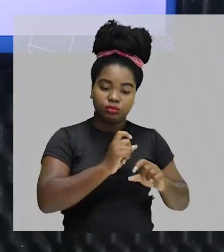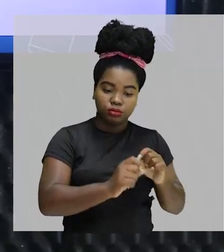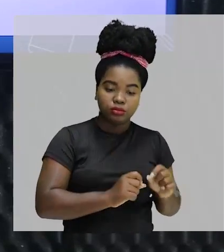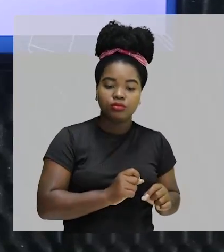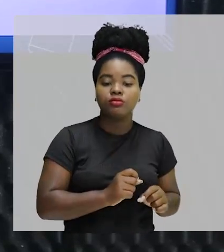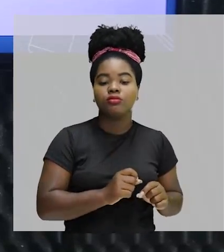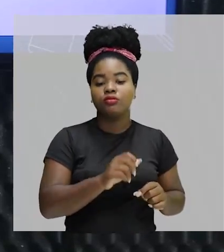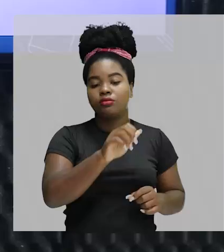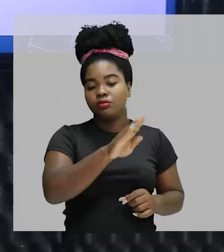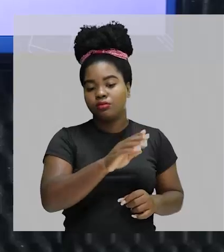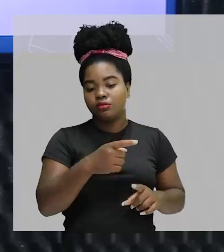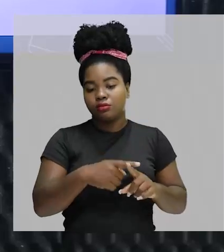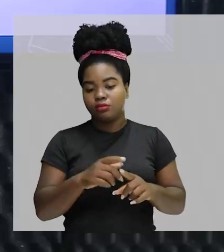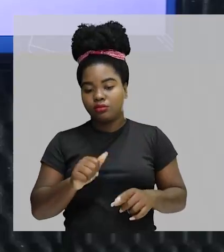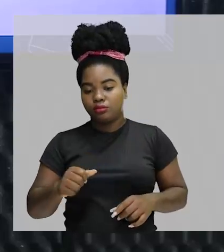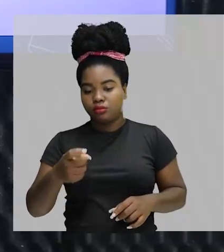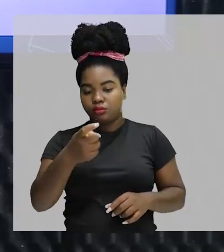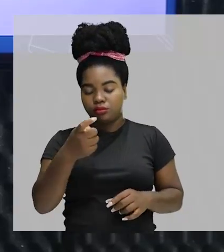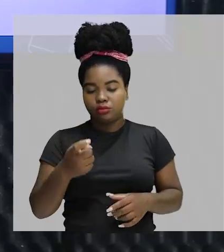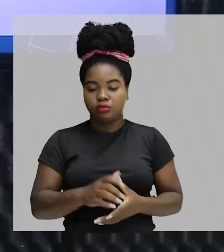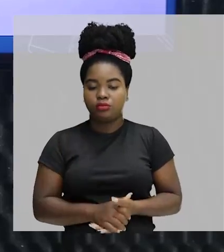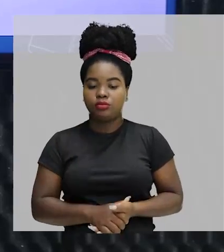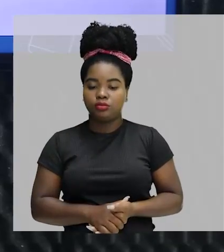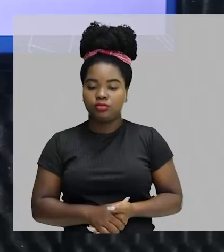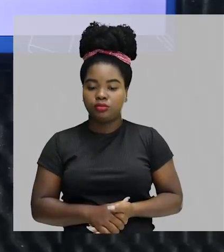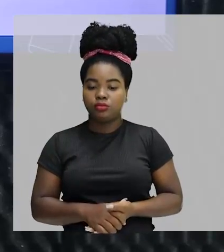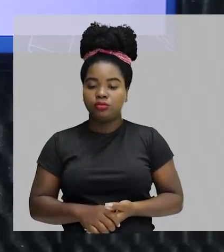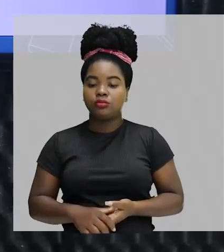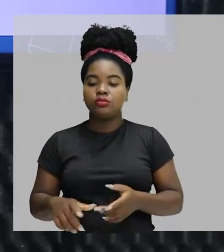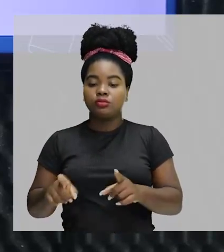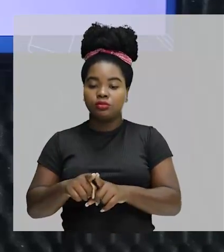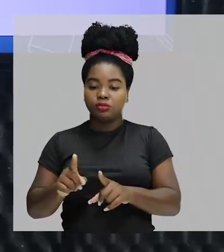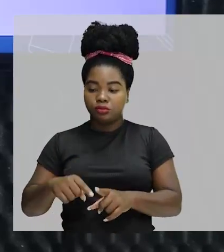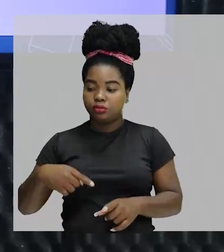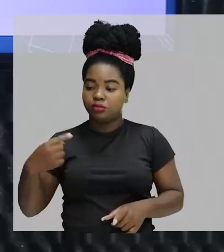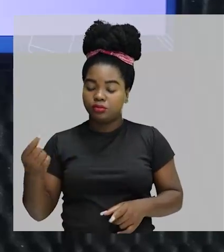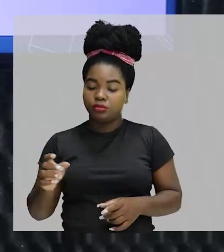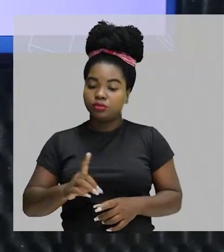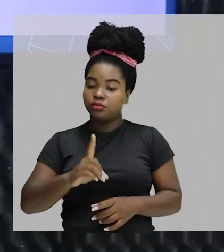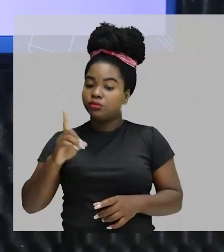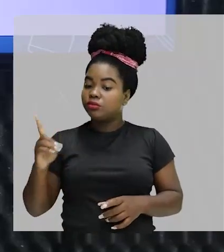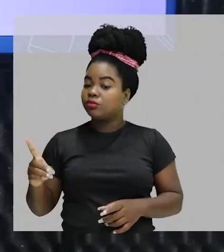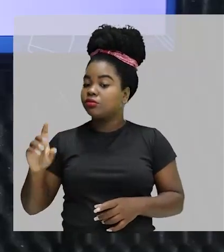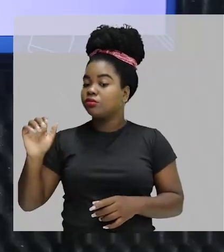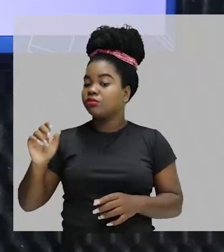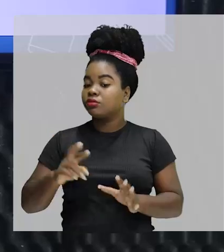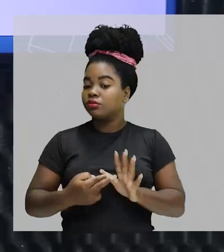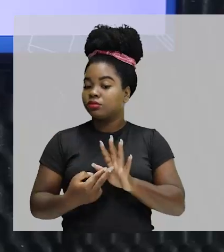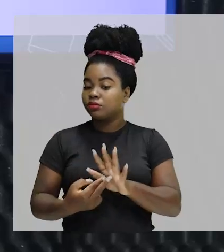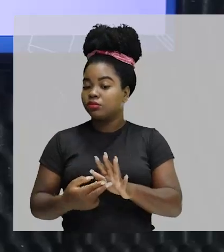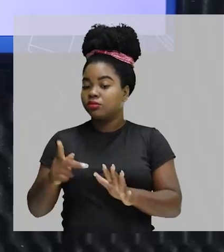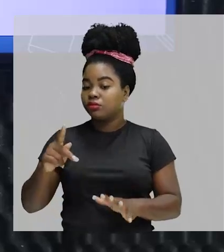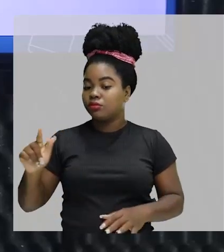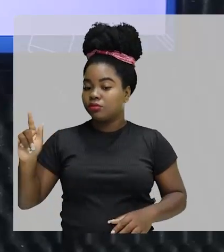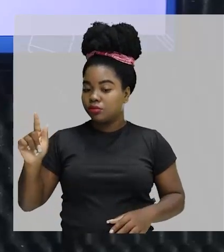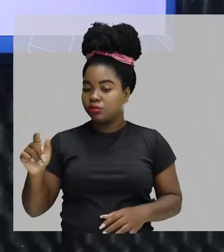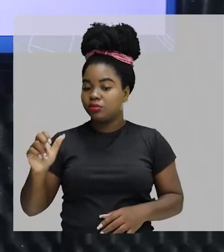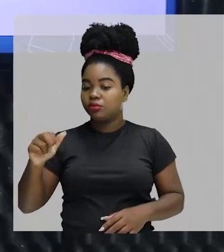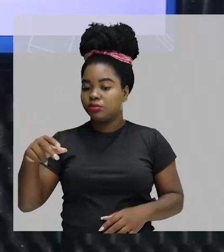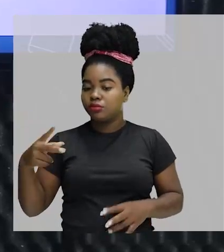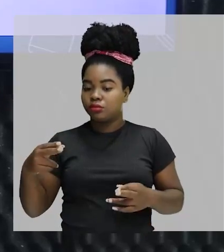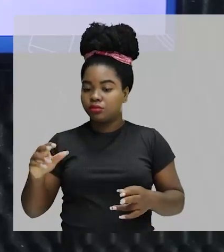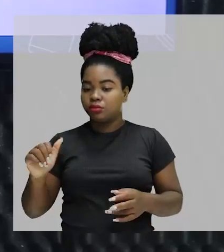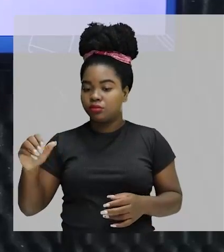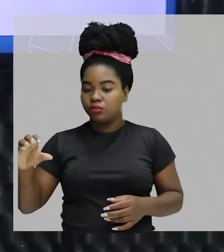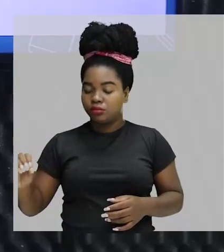f de x igual a b vezes a elevado a x. E lá do outro lado, nós temos a representação da PG. A